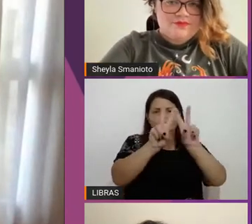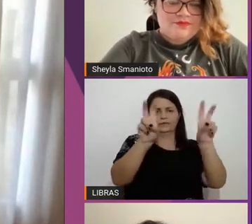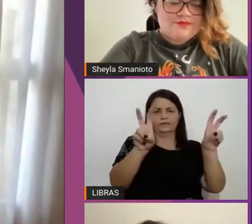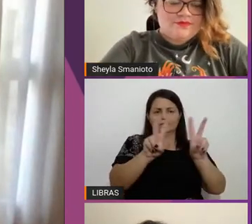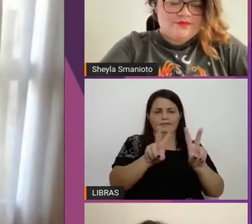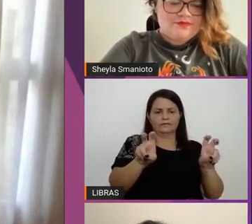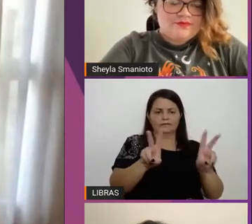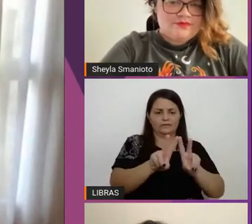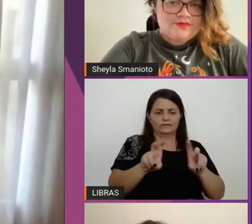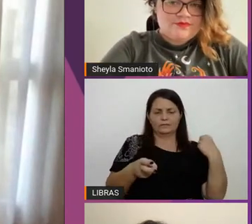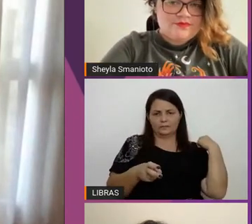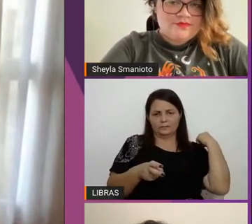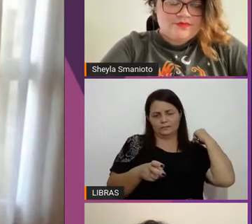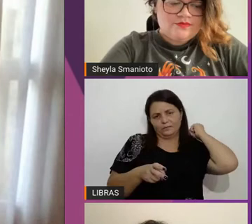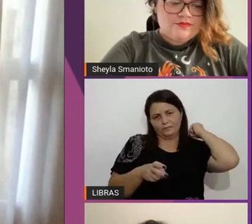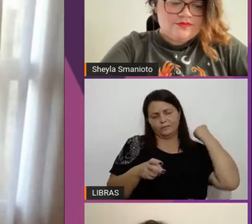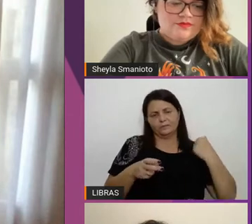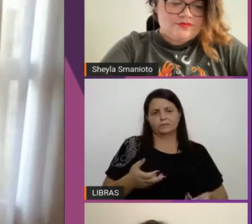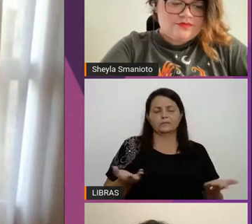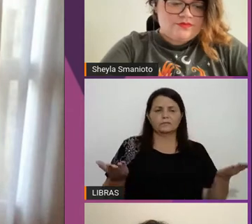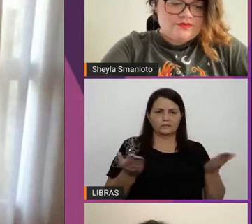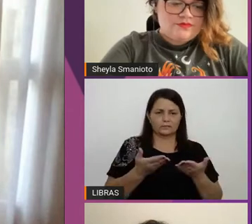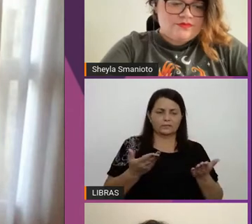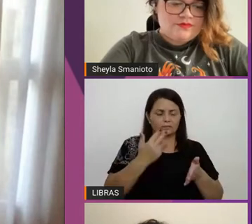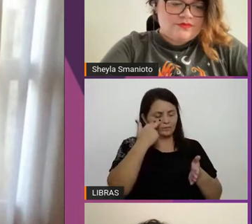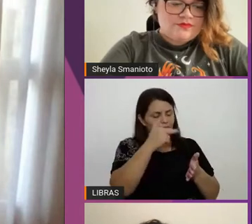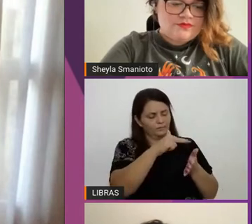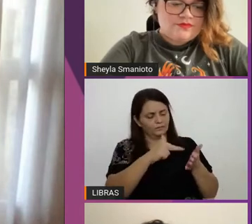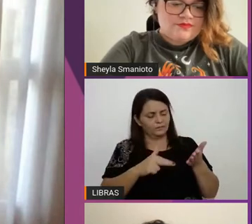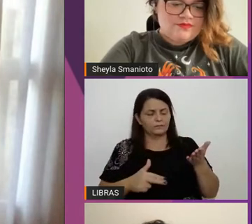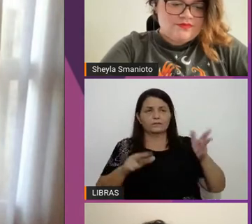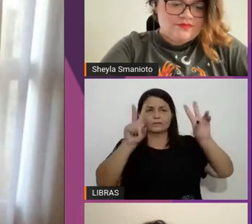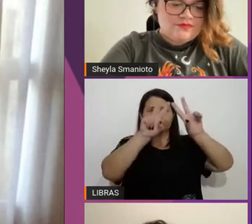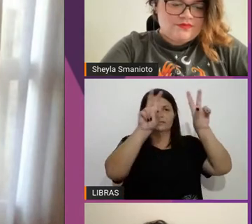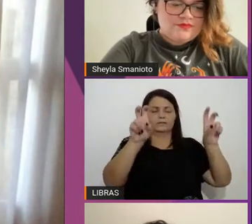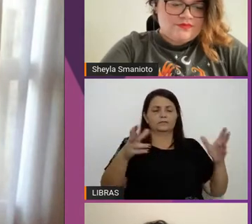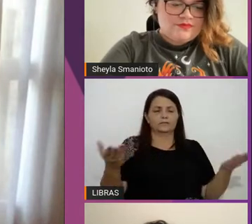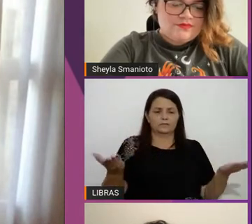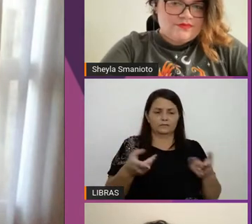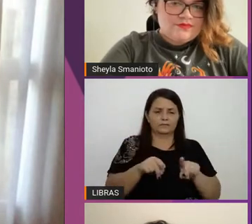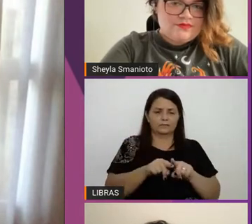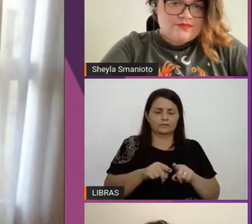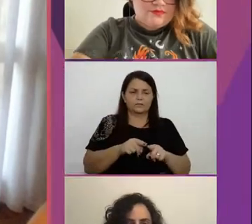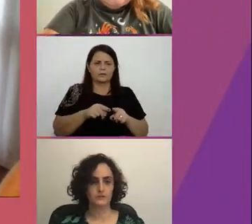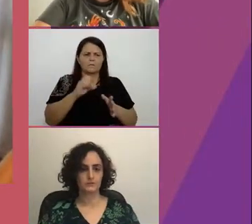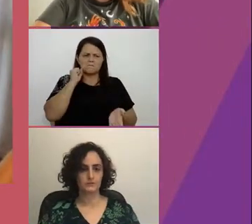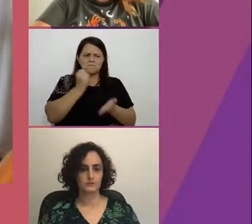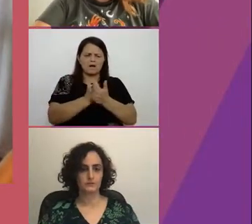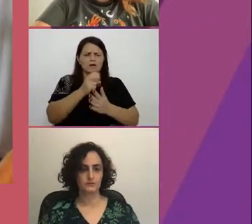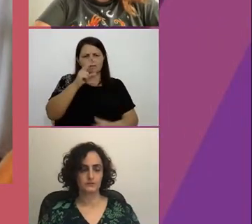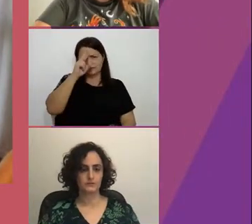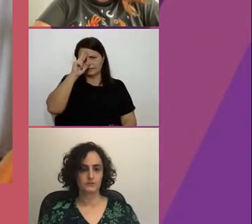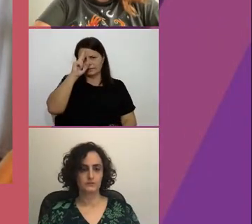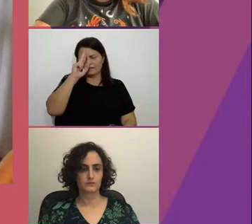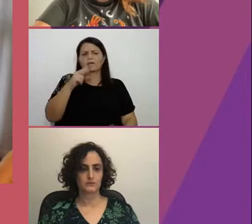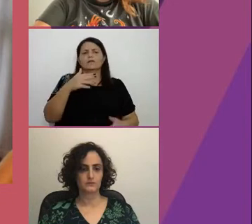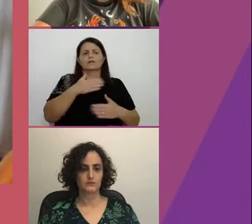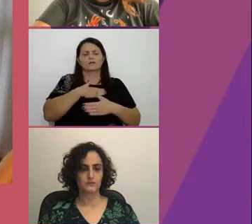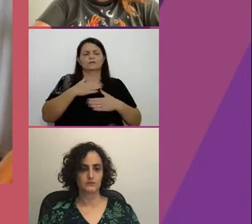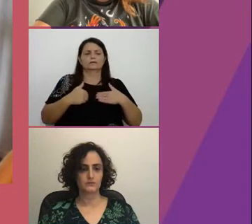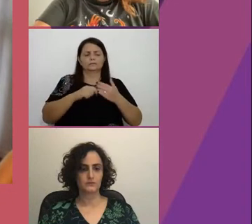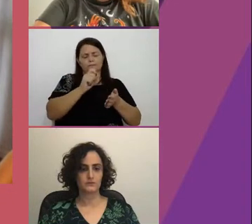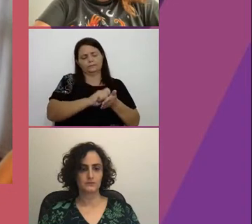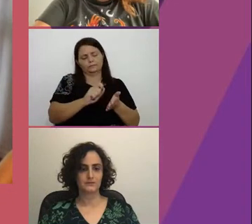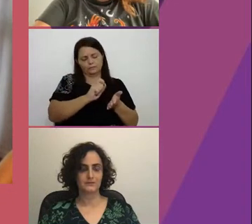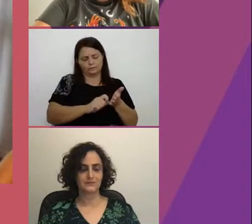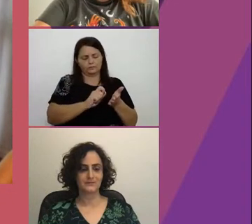né que eu vou voltar a ler para vocês o tipo da mesa marcas da história corpos narrativos